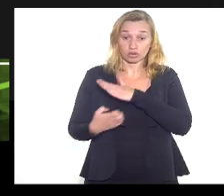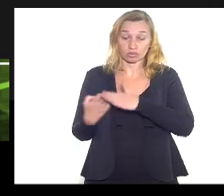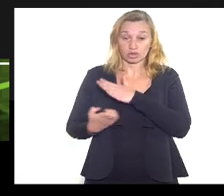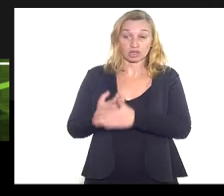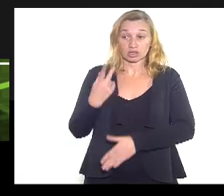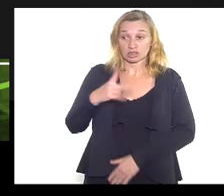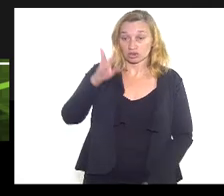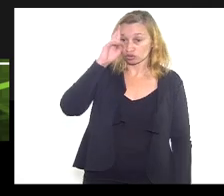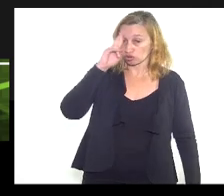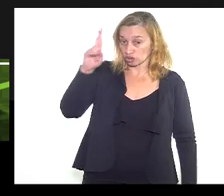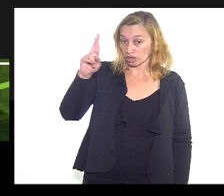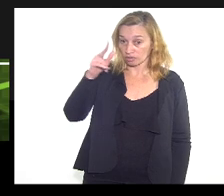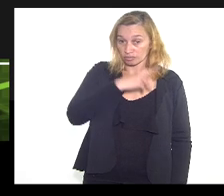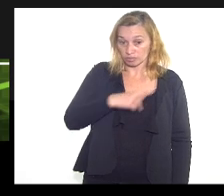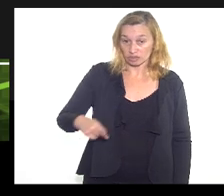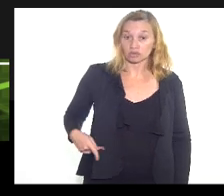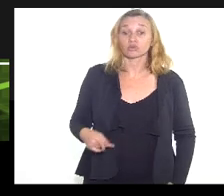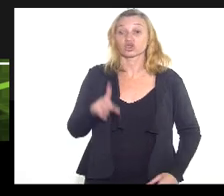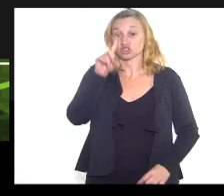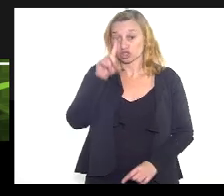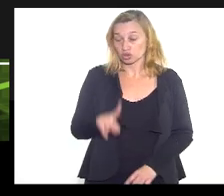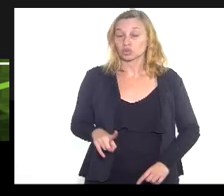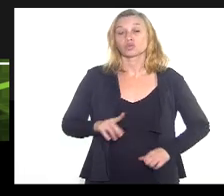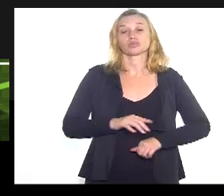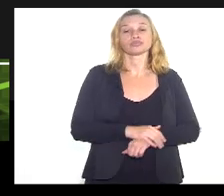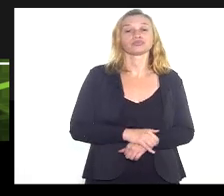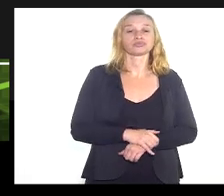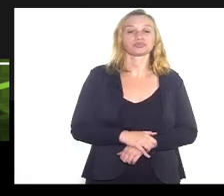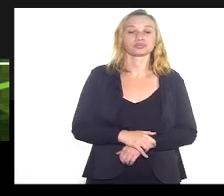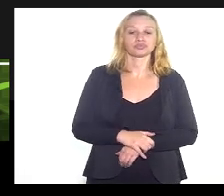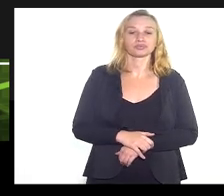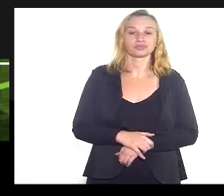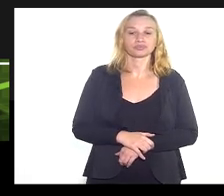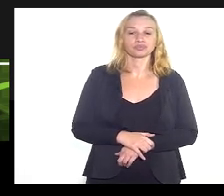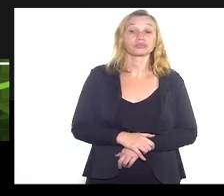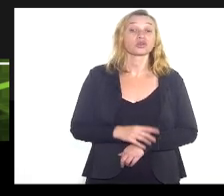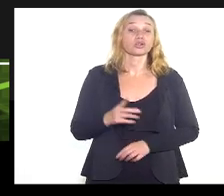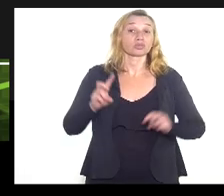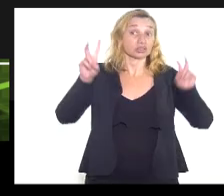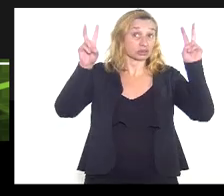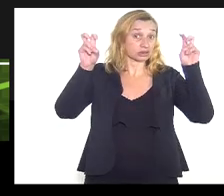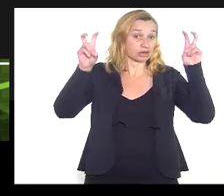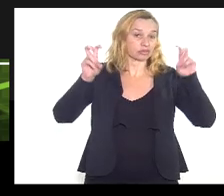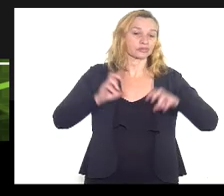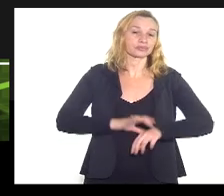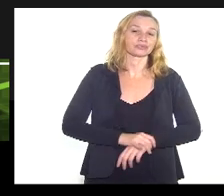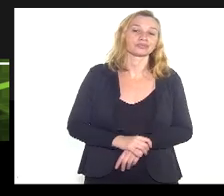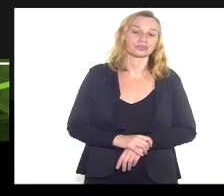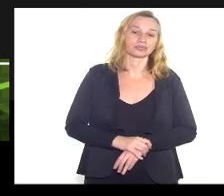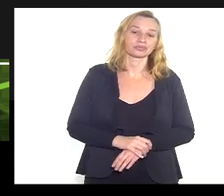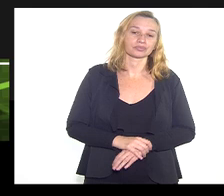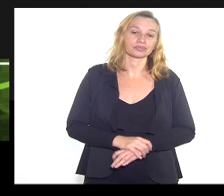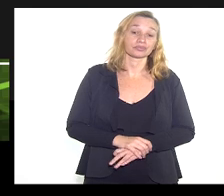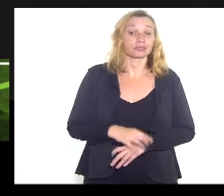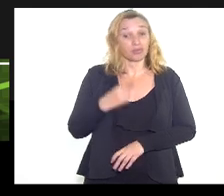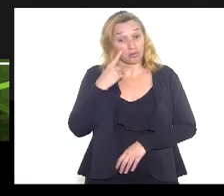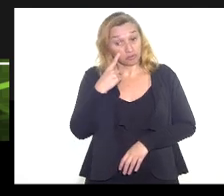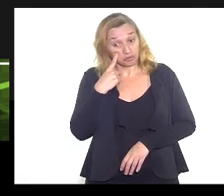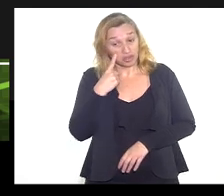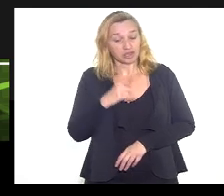ao seu presidente, seus diretores, sobre esse tema, né? Para ver